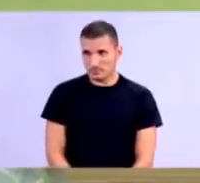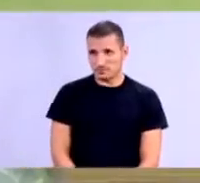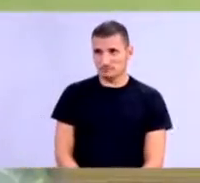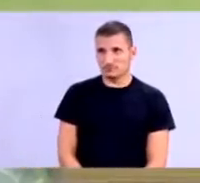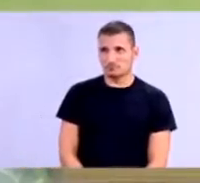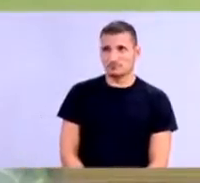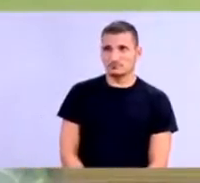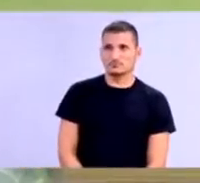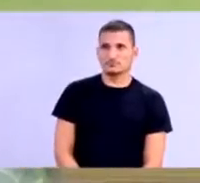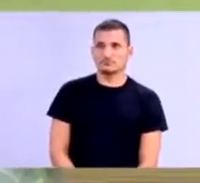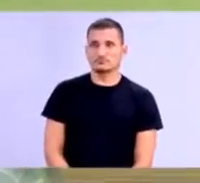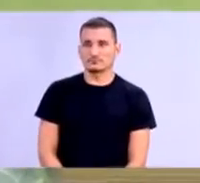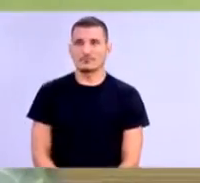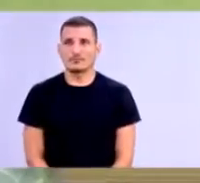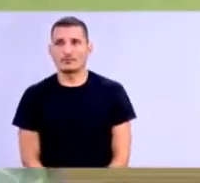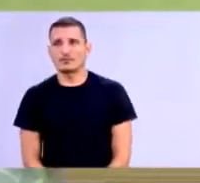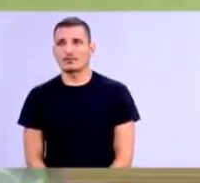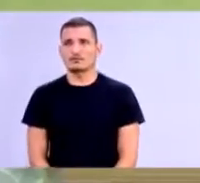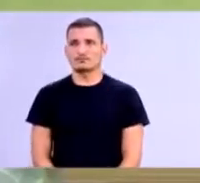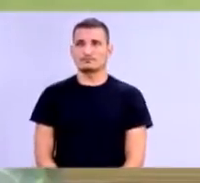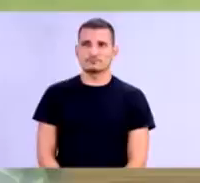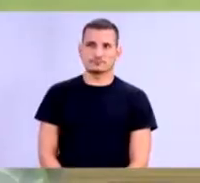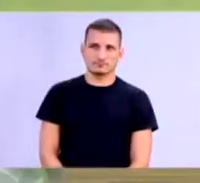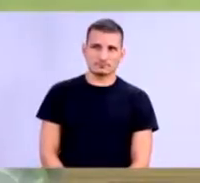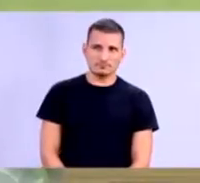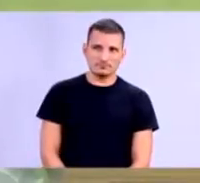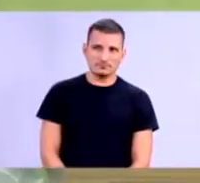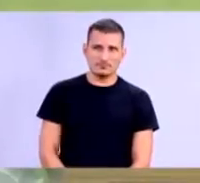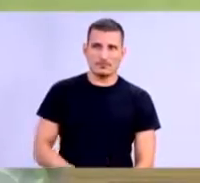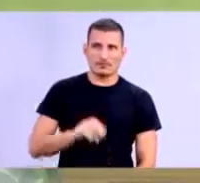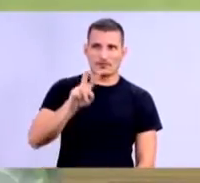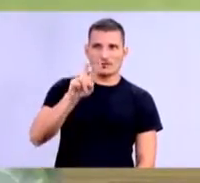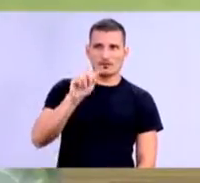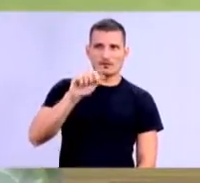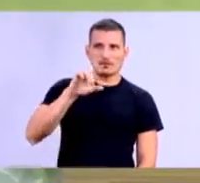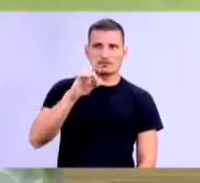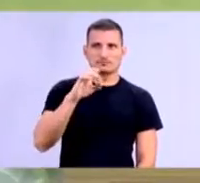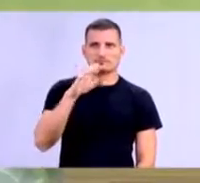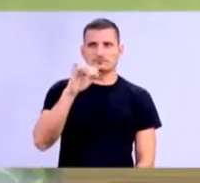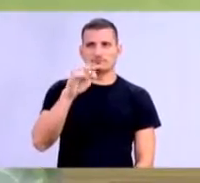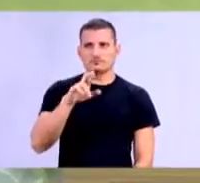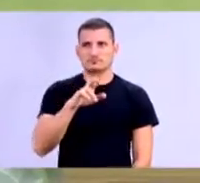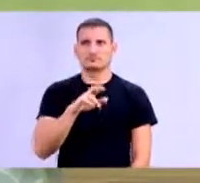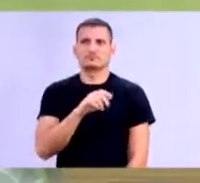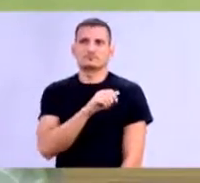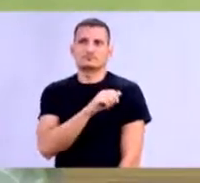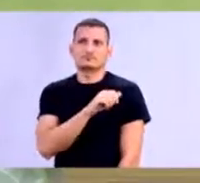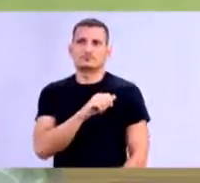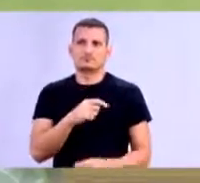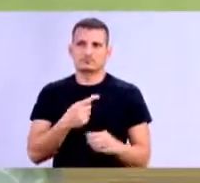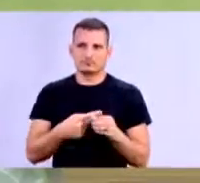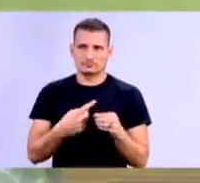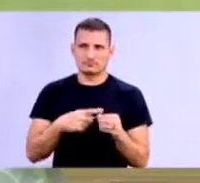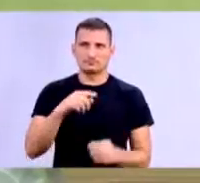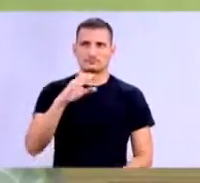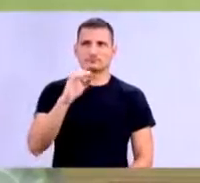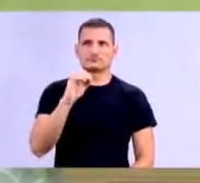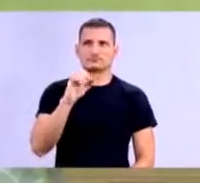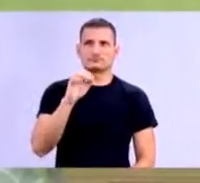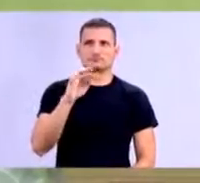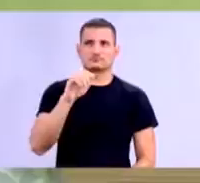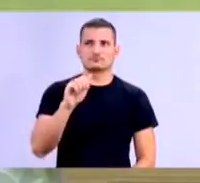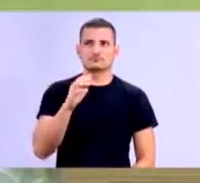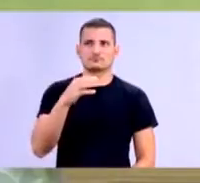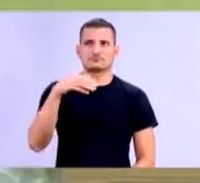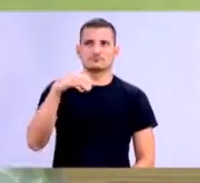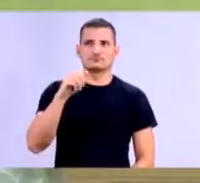à questão 2 do Valdeci, lá de Costa Marques. Também respondeu letra B.